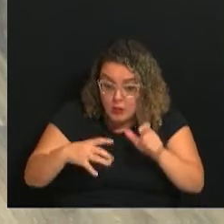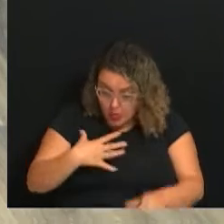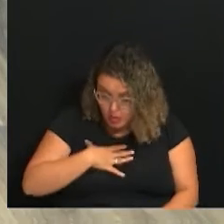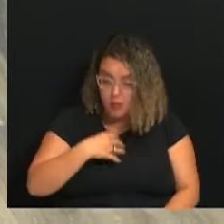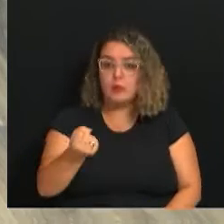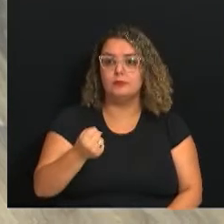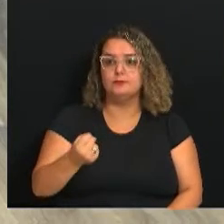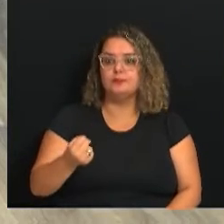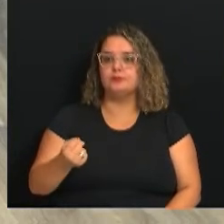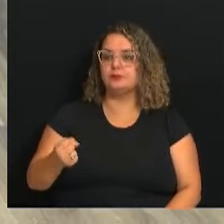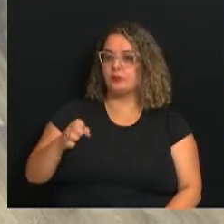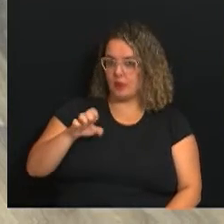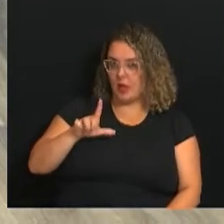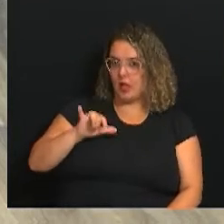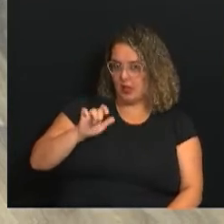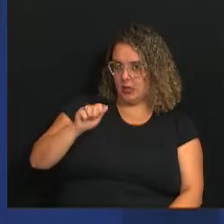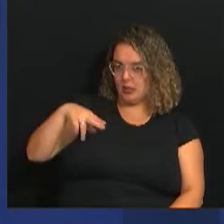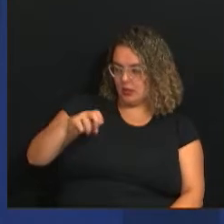maravilhosa,